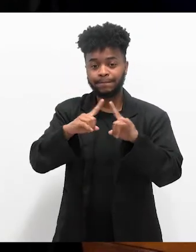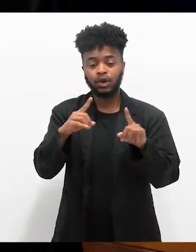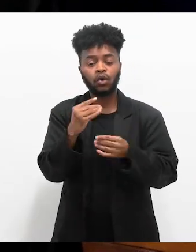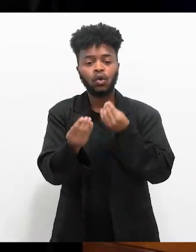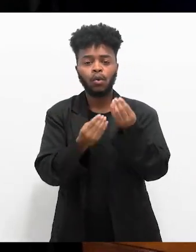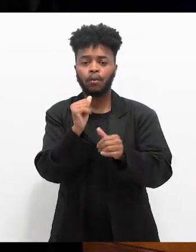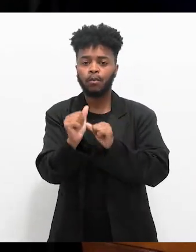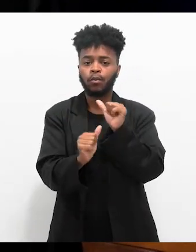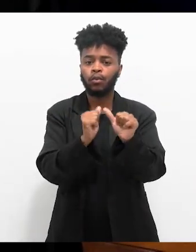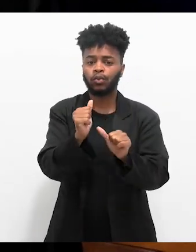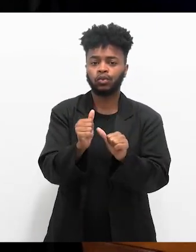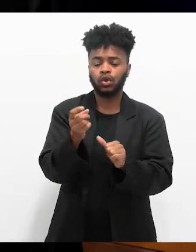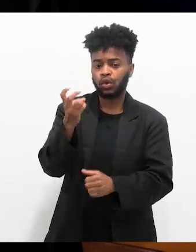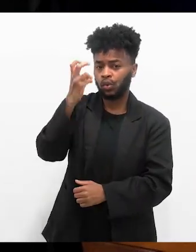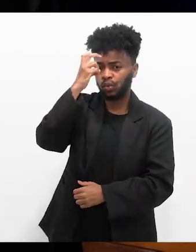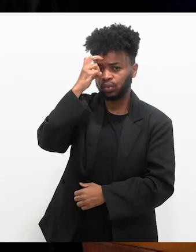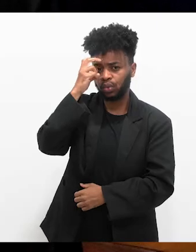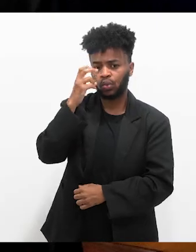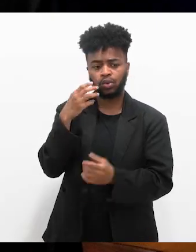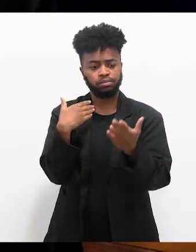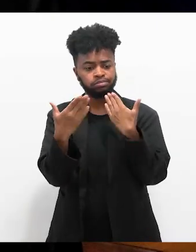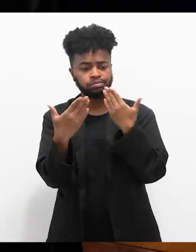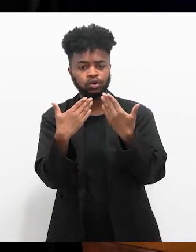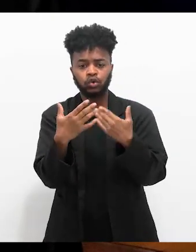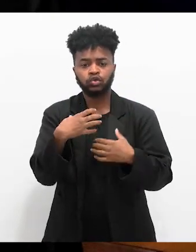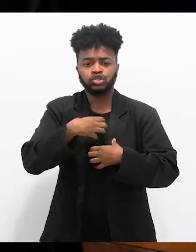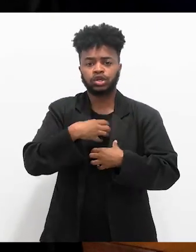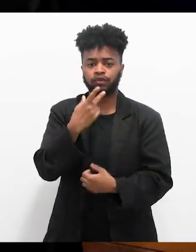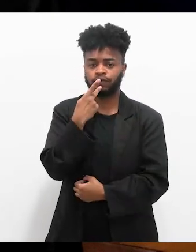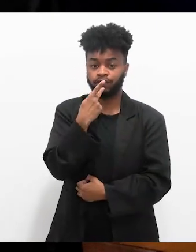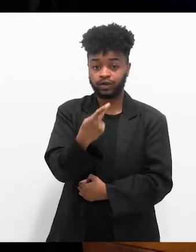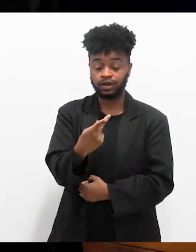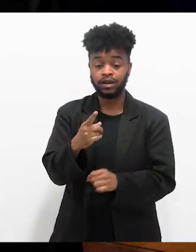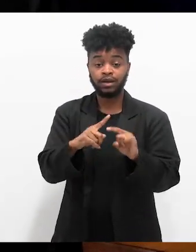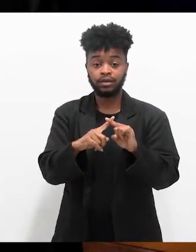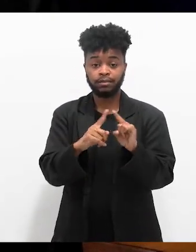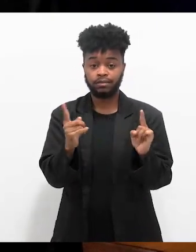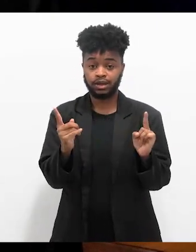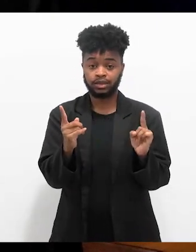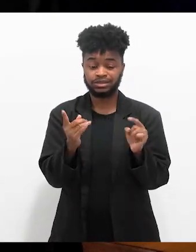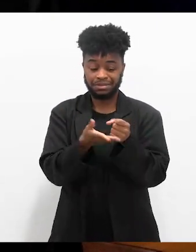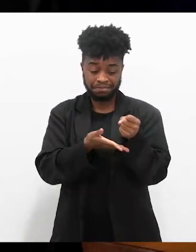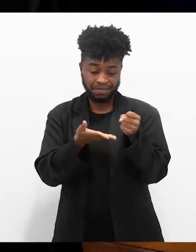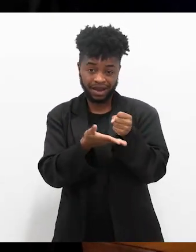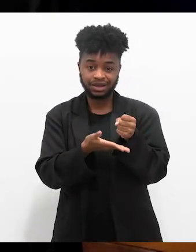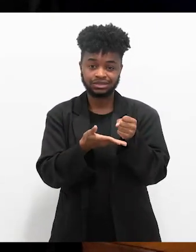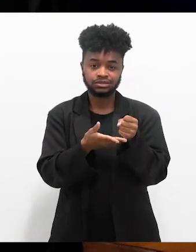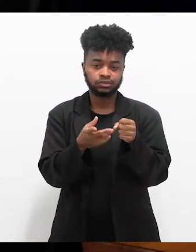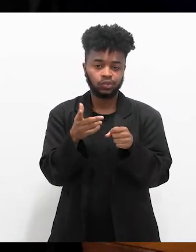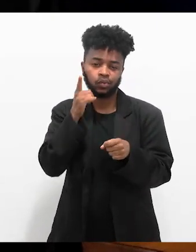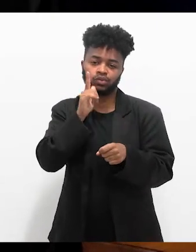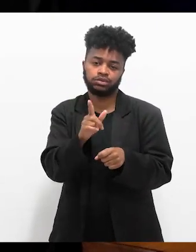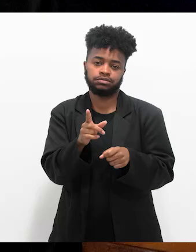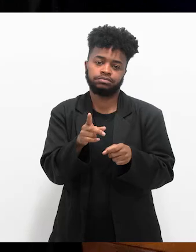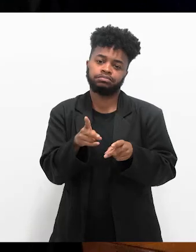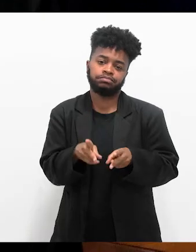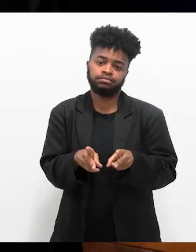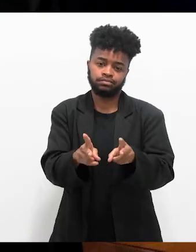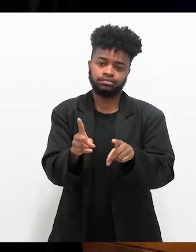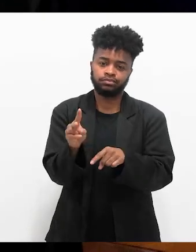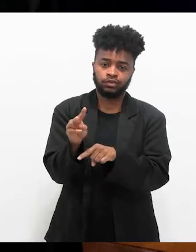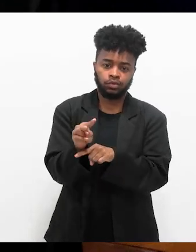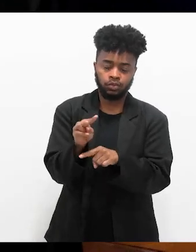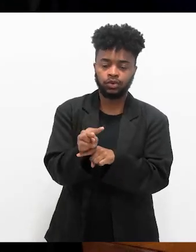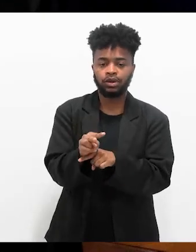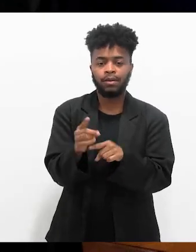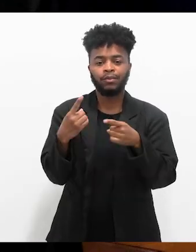forma cultural, o dialeto e tudo mais, né? Todo esse sotaque, mas a sua essência ela é bem preservada, porque é tudo